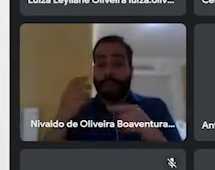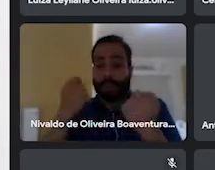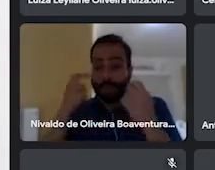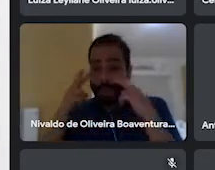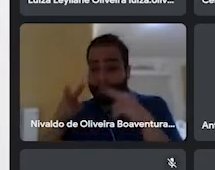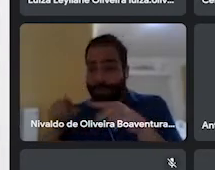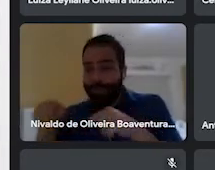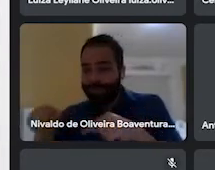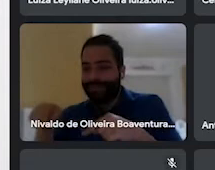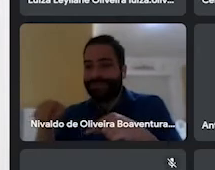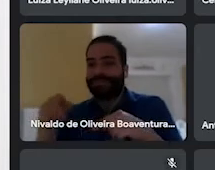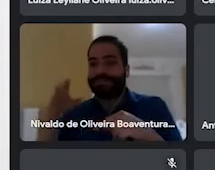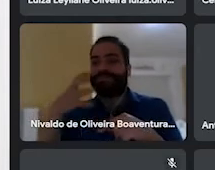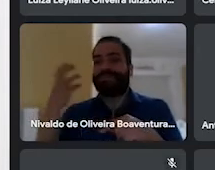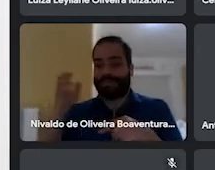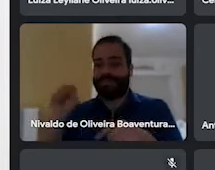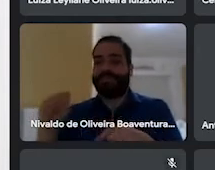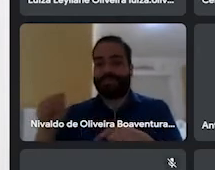vai acontecer?